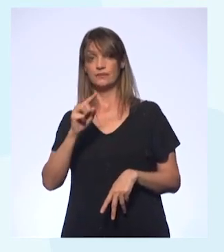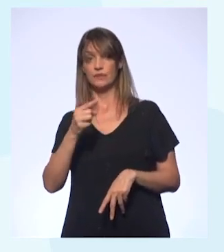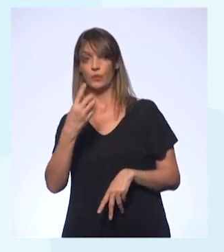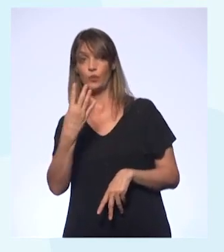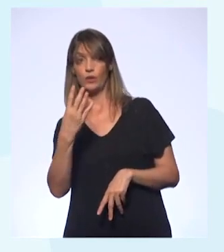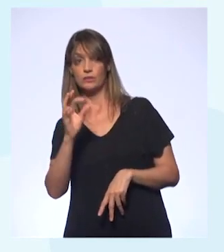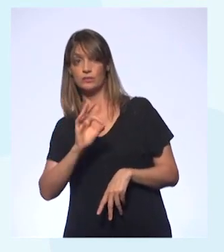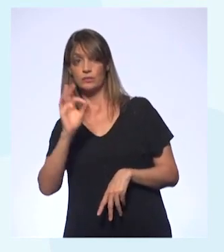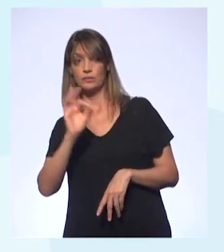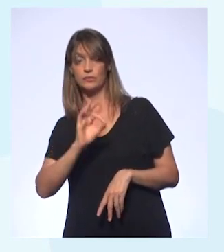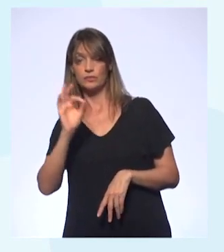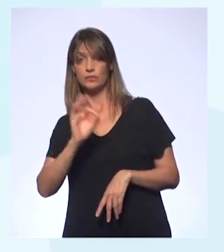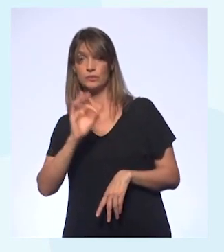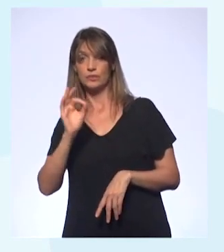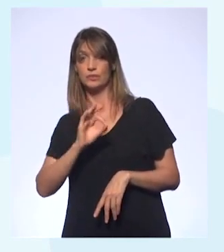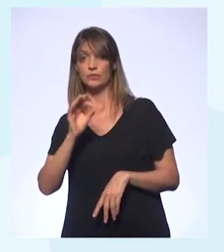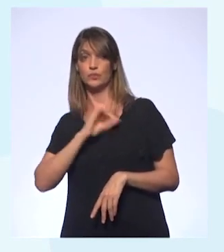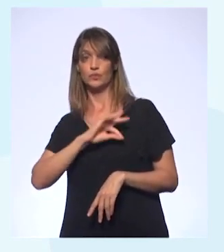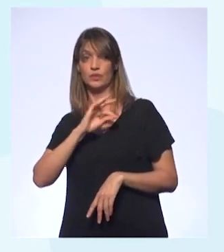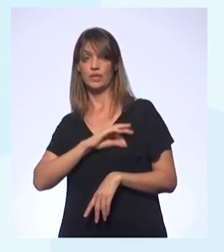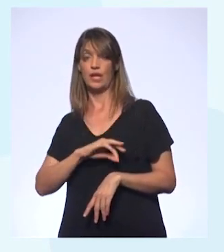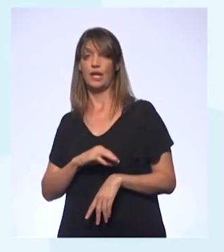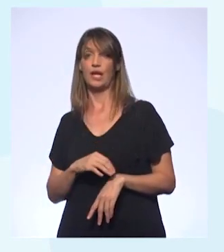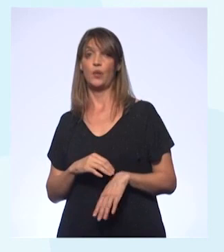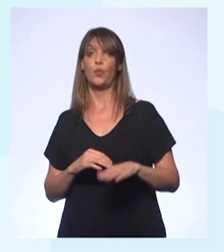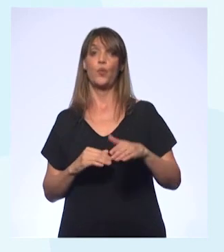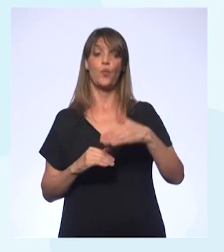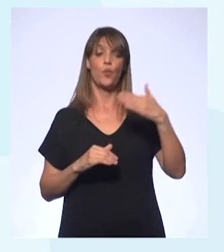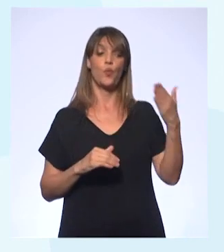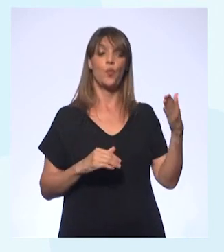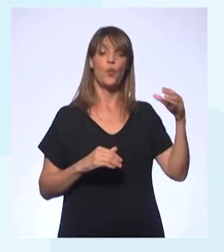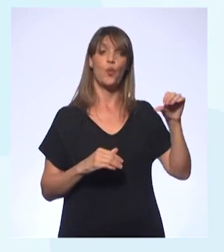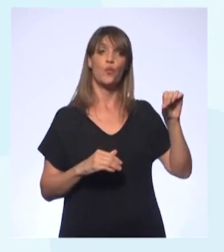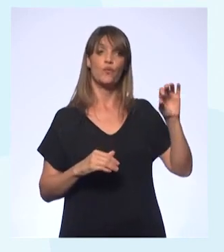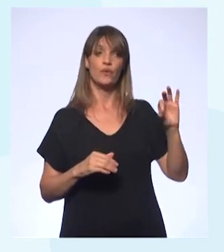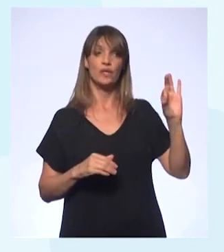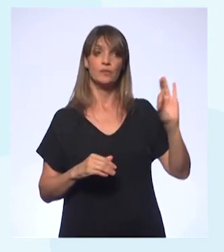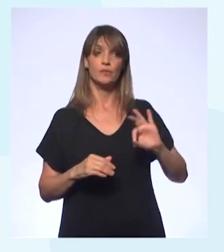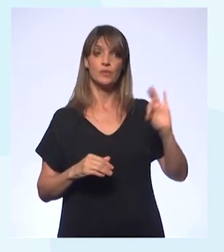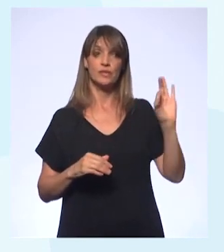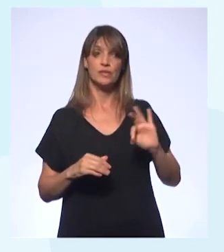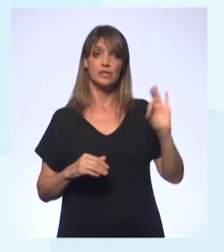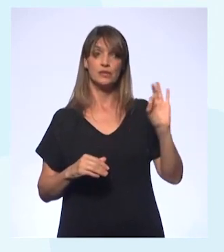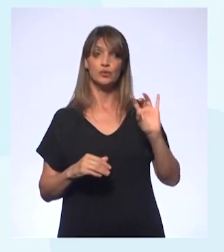43,4% da massa total de rendimentos, enquanto 90% da população, apenas